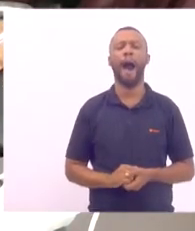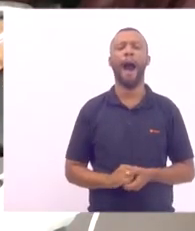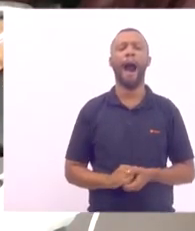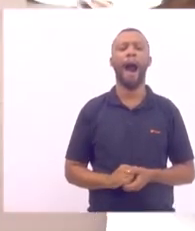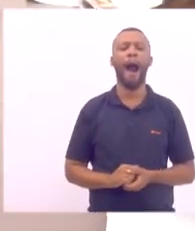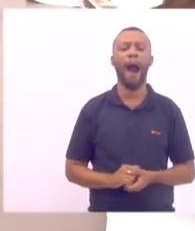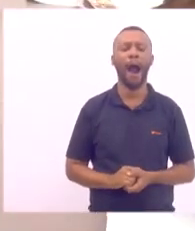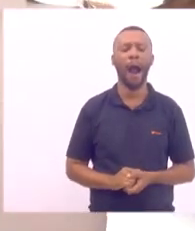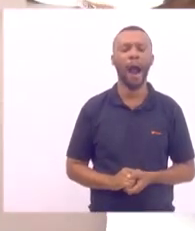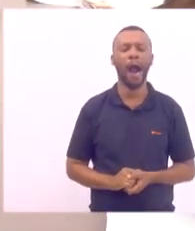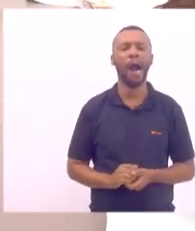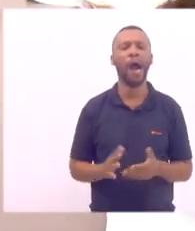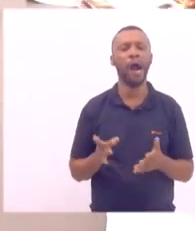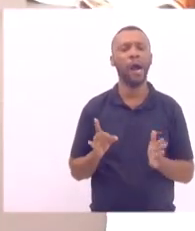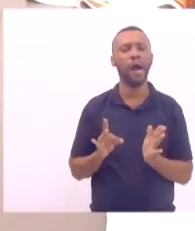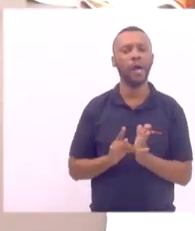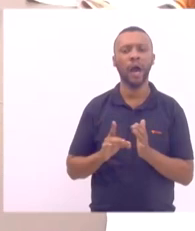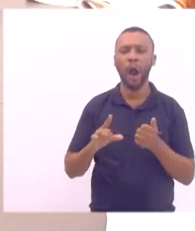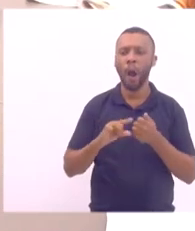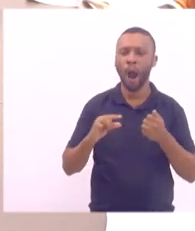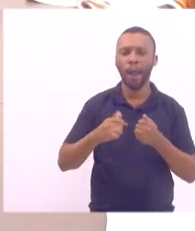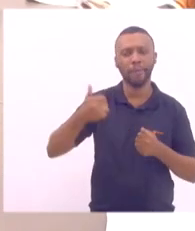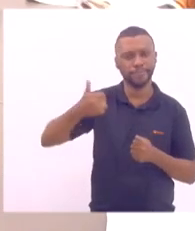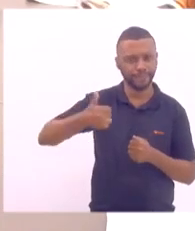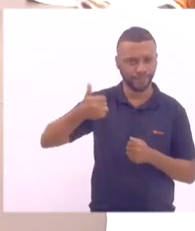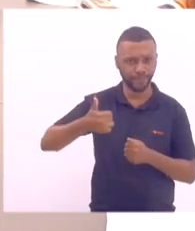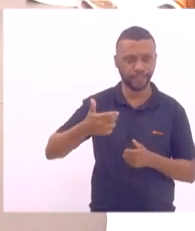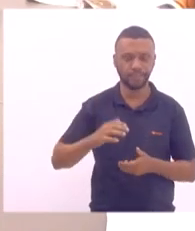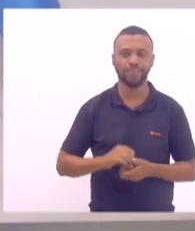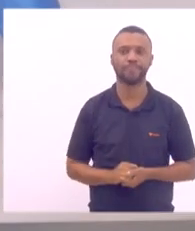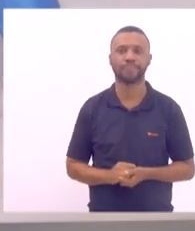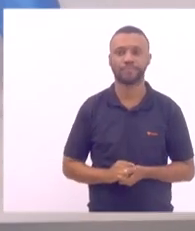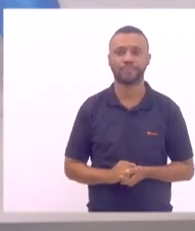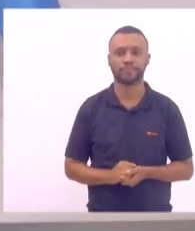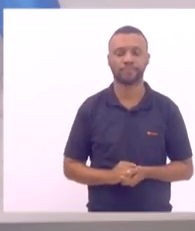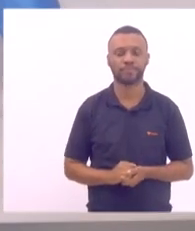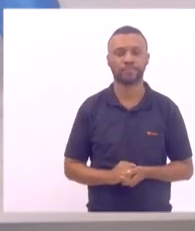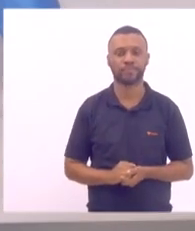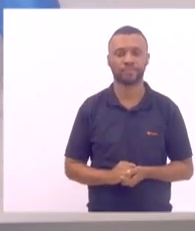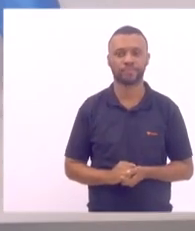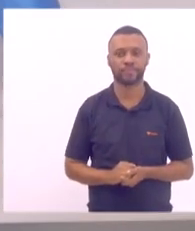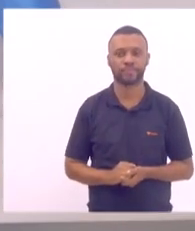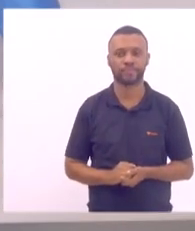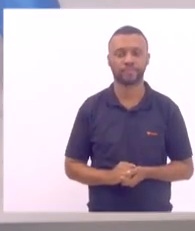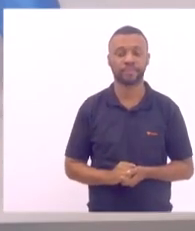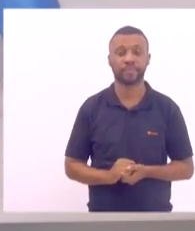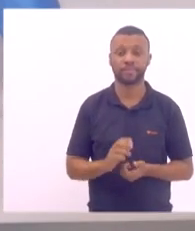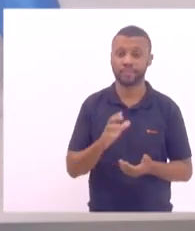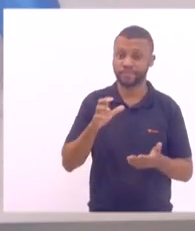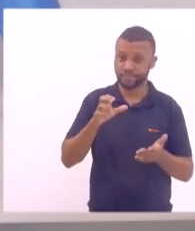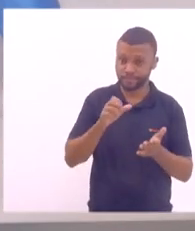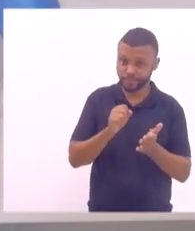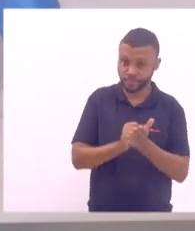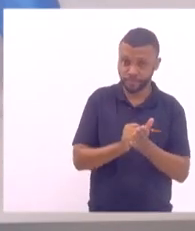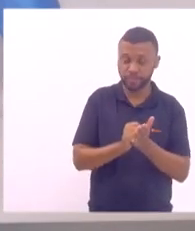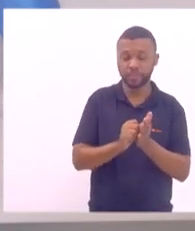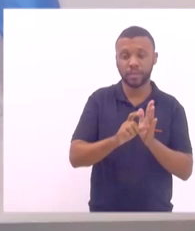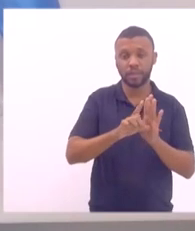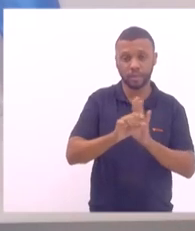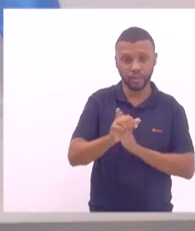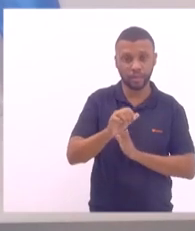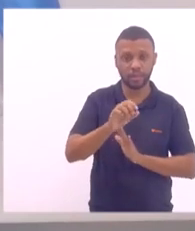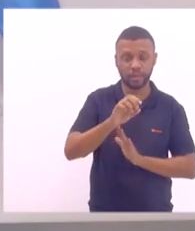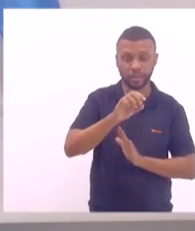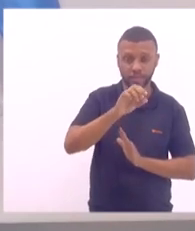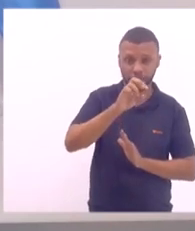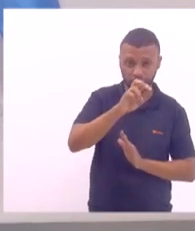Na verdade, olha o artigo 1º aqui, Marcelo. Fica prorrogada a vigência da Lei 9.501, de 30 de novembro de 21, consoante